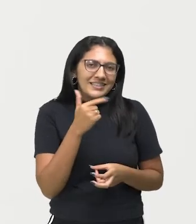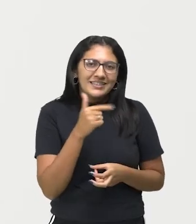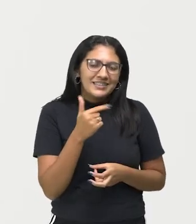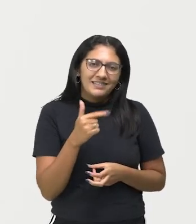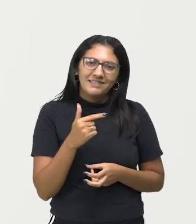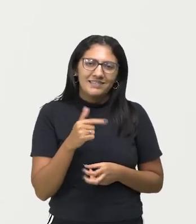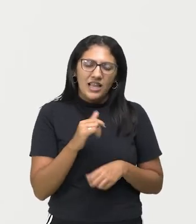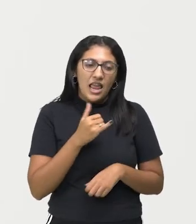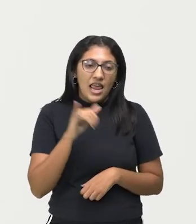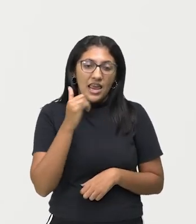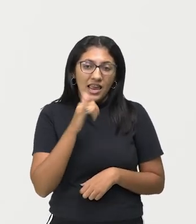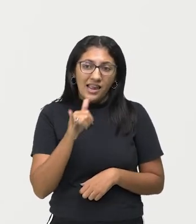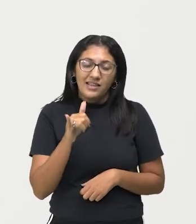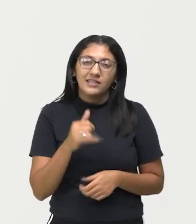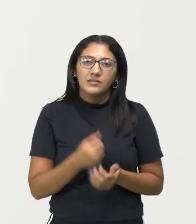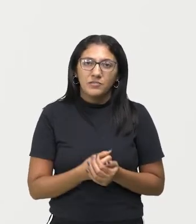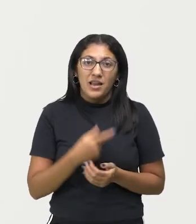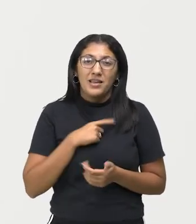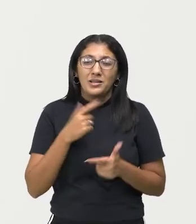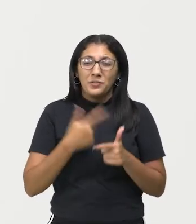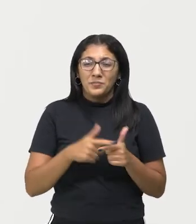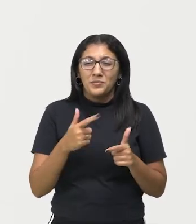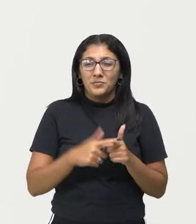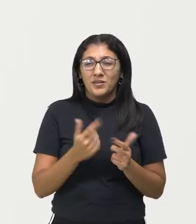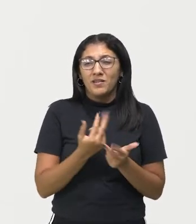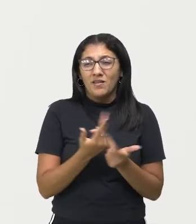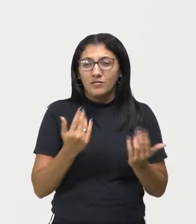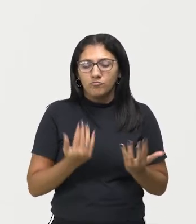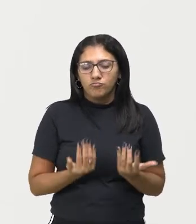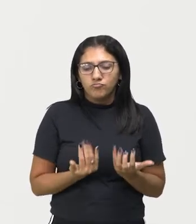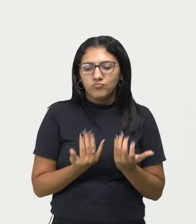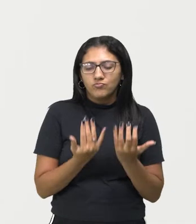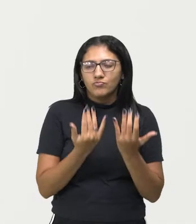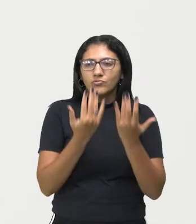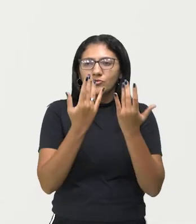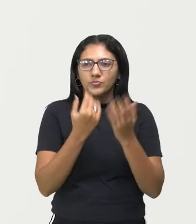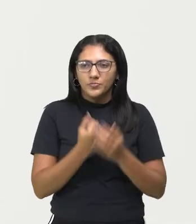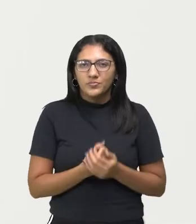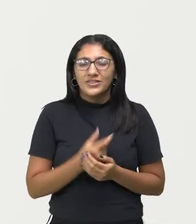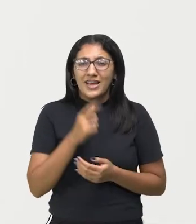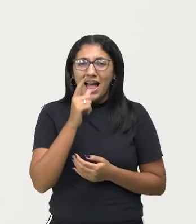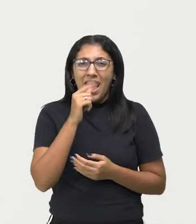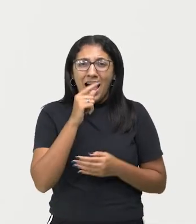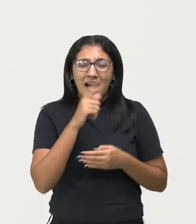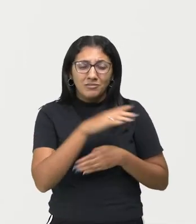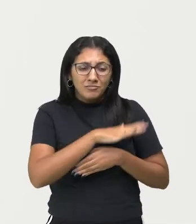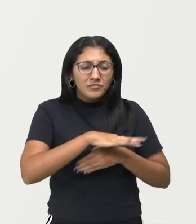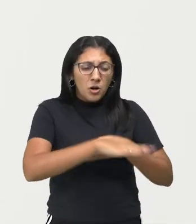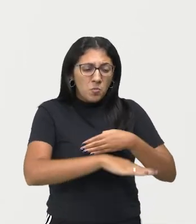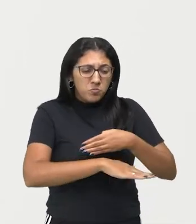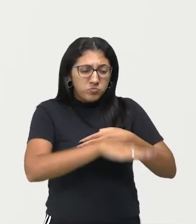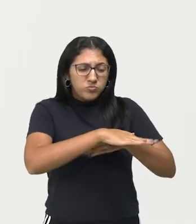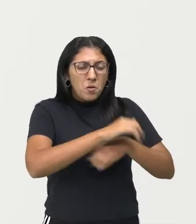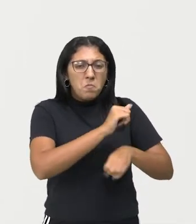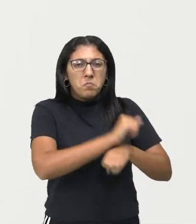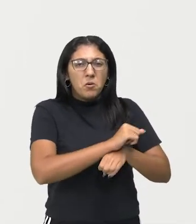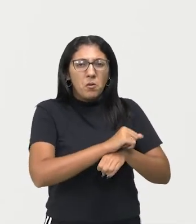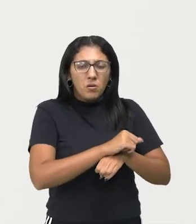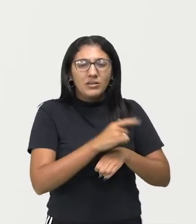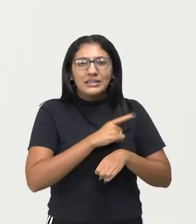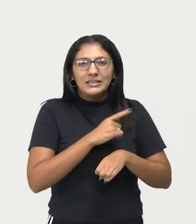vão emitir os gases de efeito estufa na barragem, porque elas passam tanto tempo paradas que ocorre